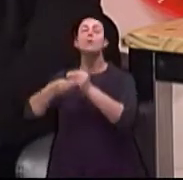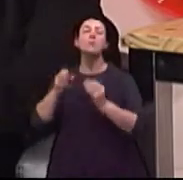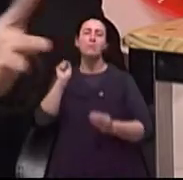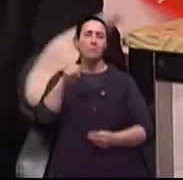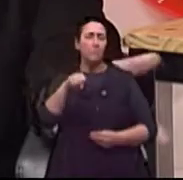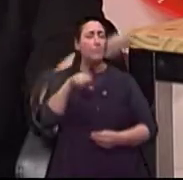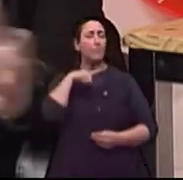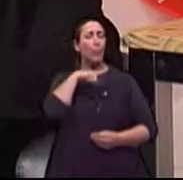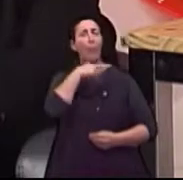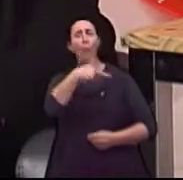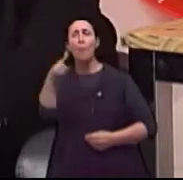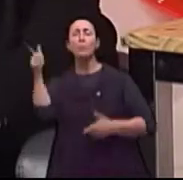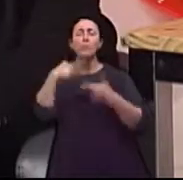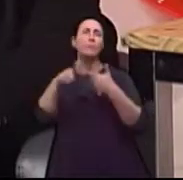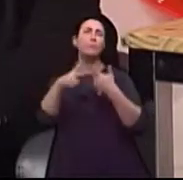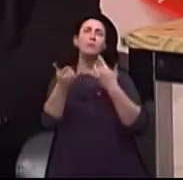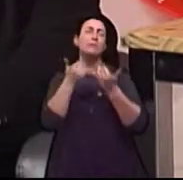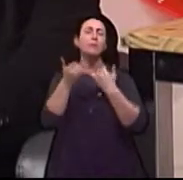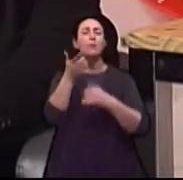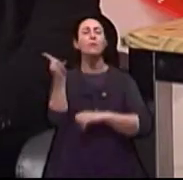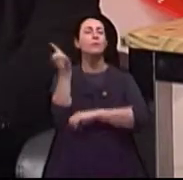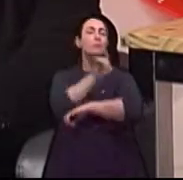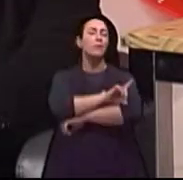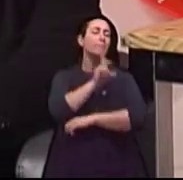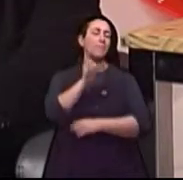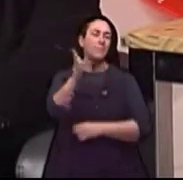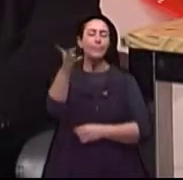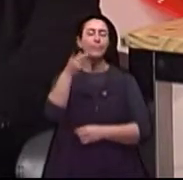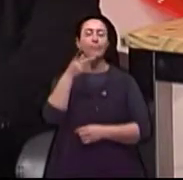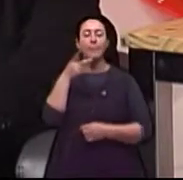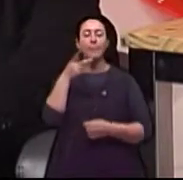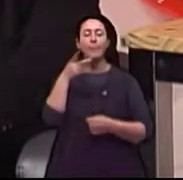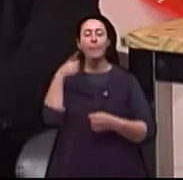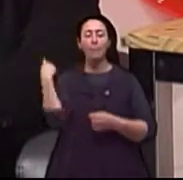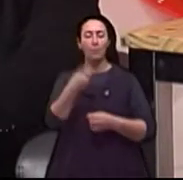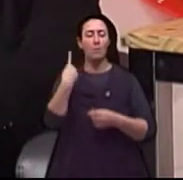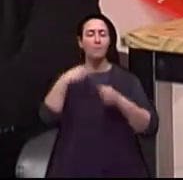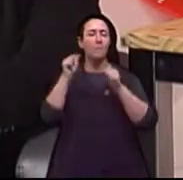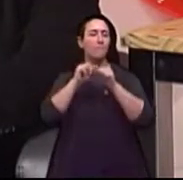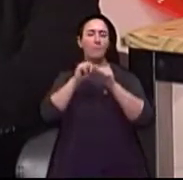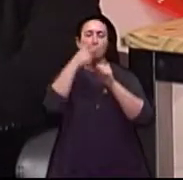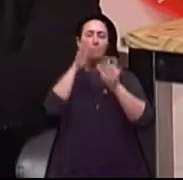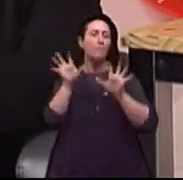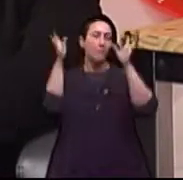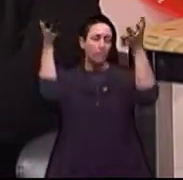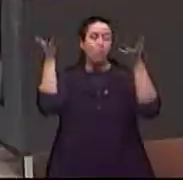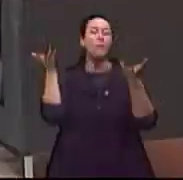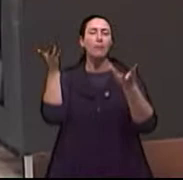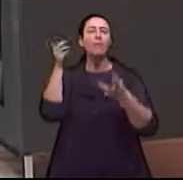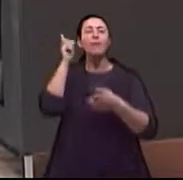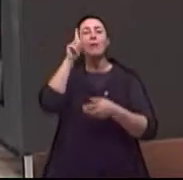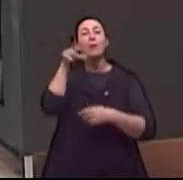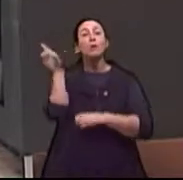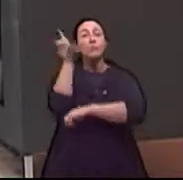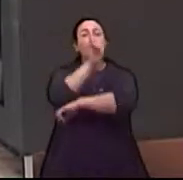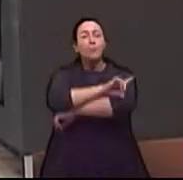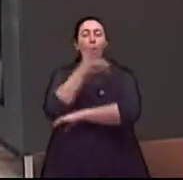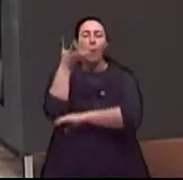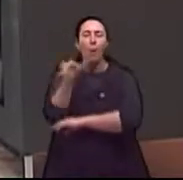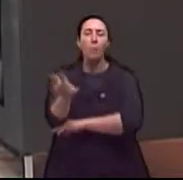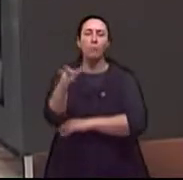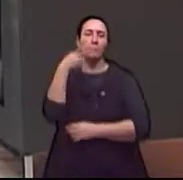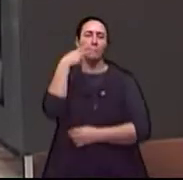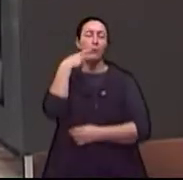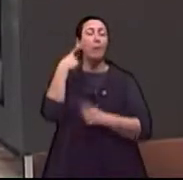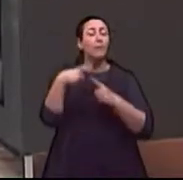por exemplo o dia que a gente usa como referência do combate ao câncer é o dia contra o tabagismo é o dia mundial